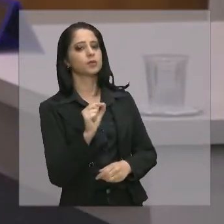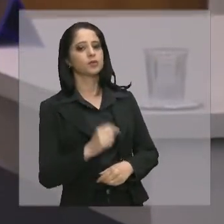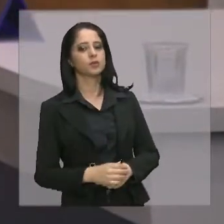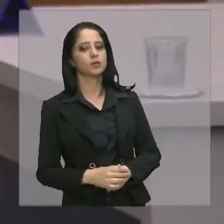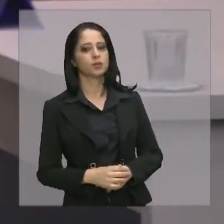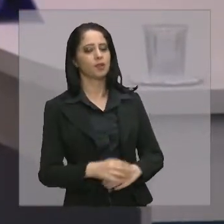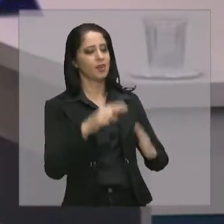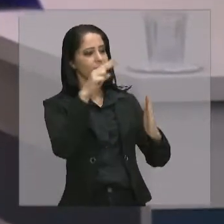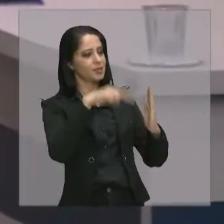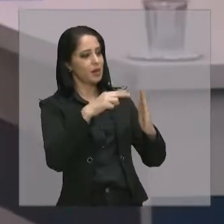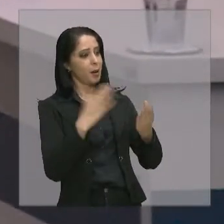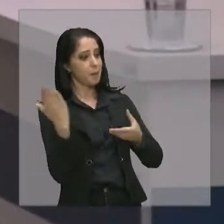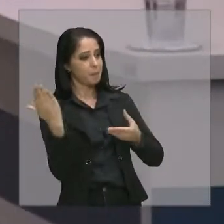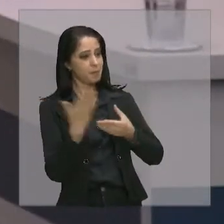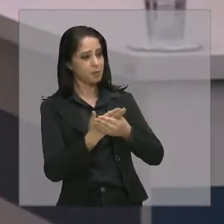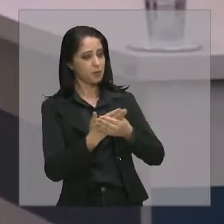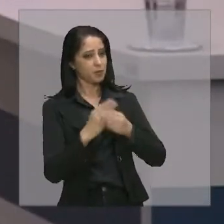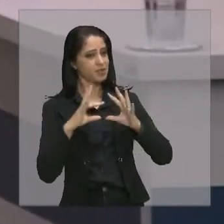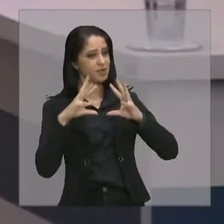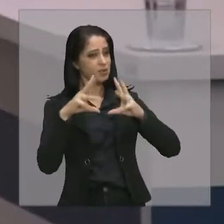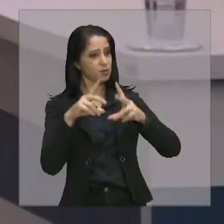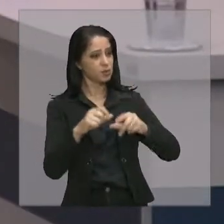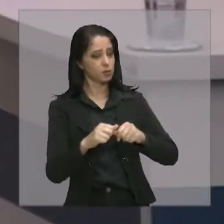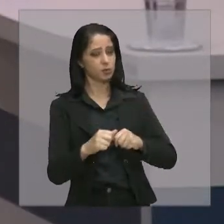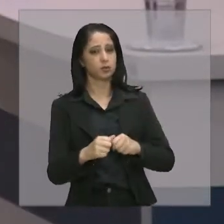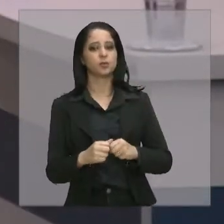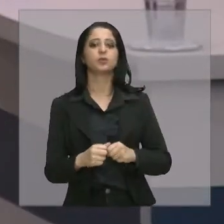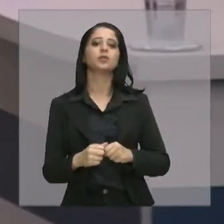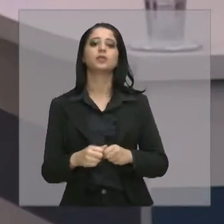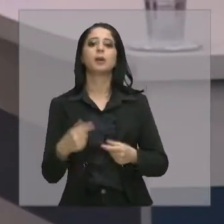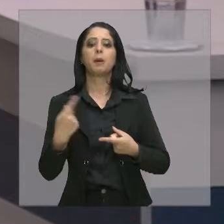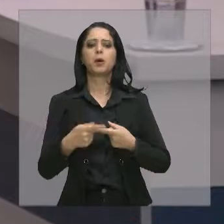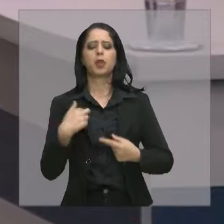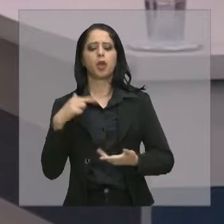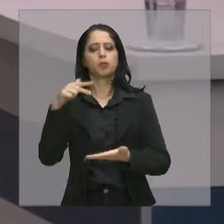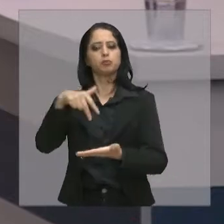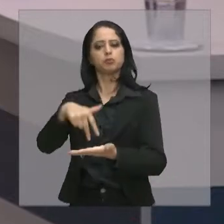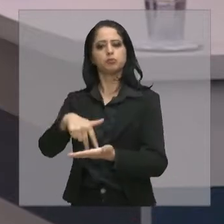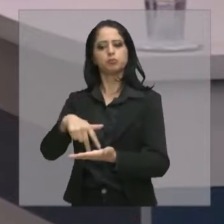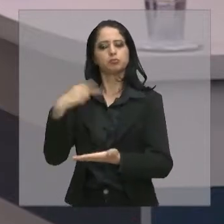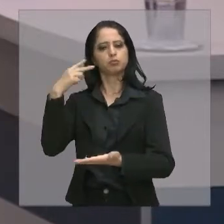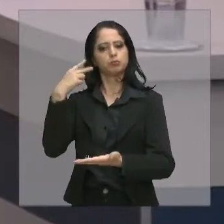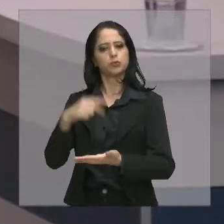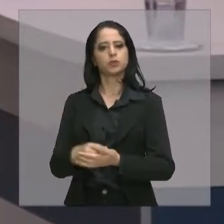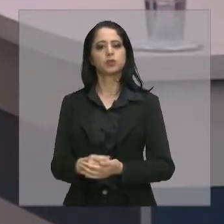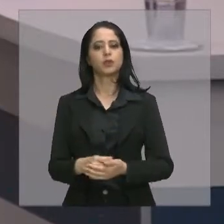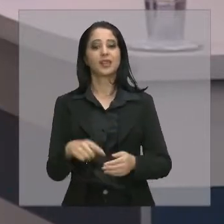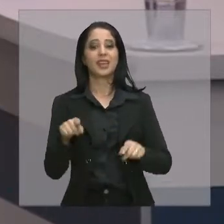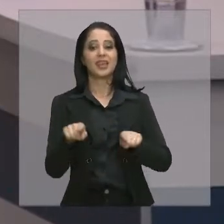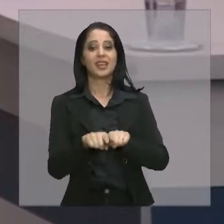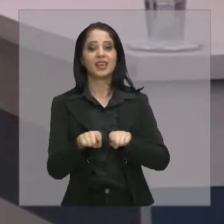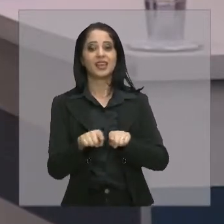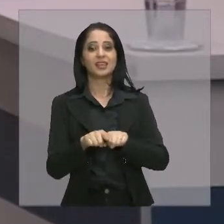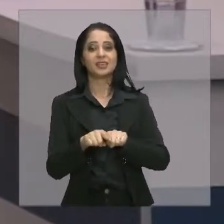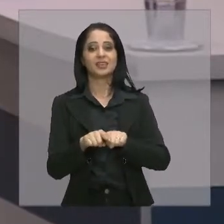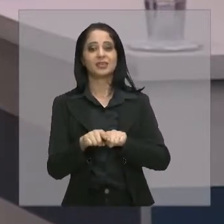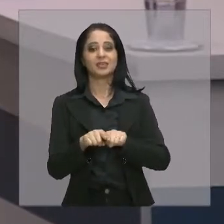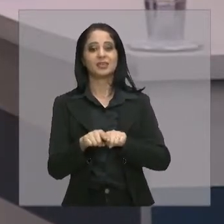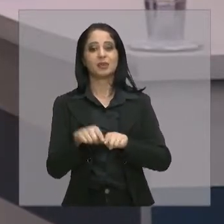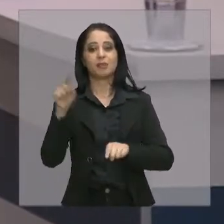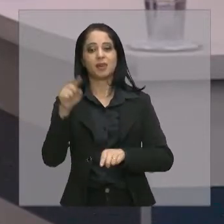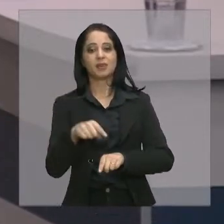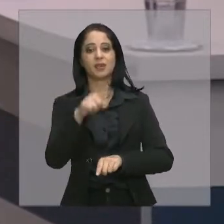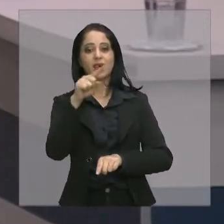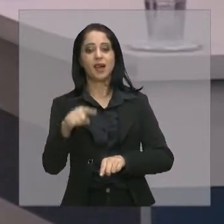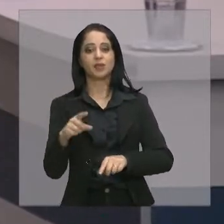leitura de todos os processos por serem do conhecimento dos vereadores e adiamento, senhor presidente, por uma sessão dos